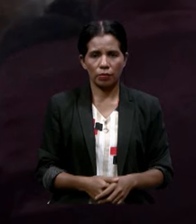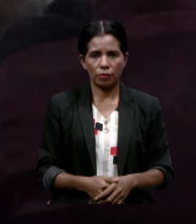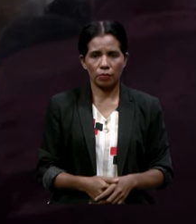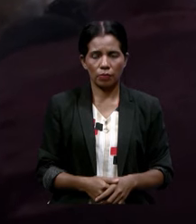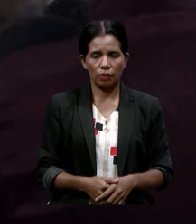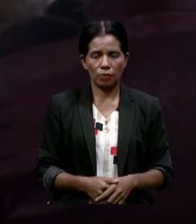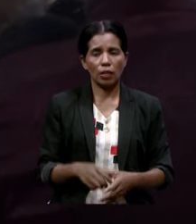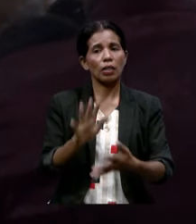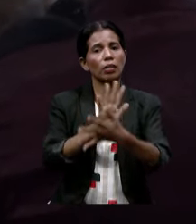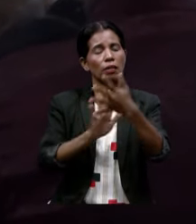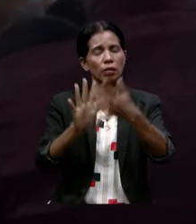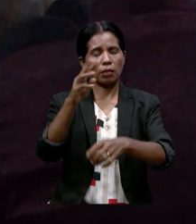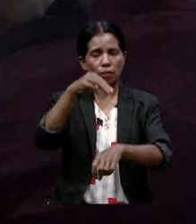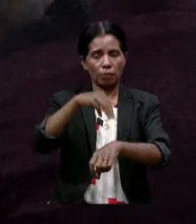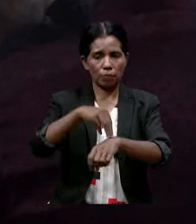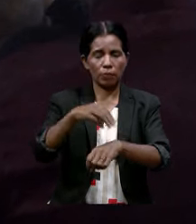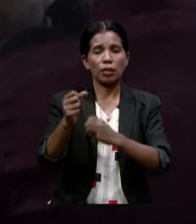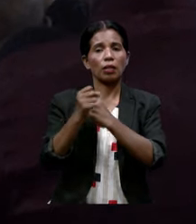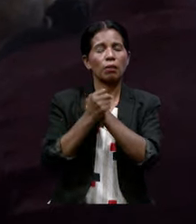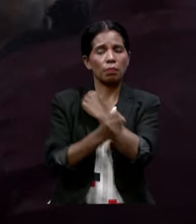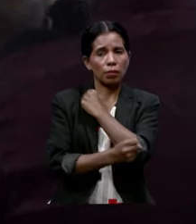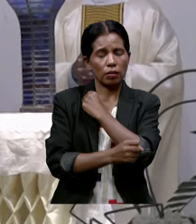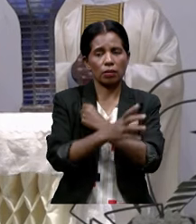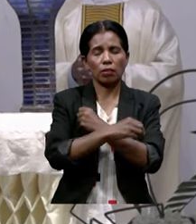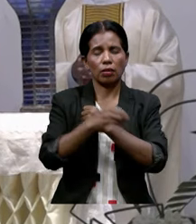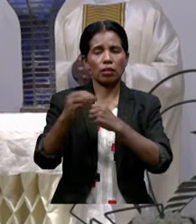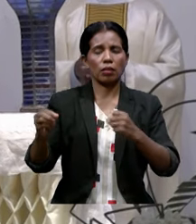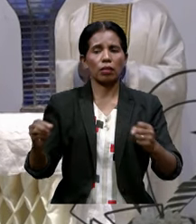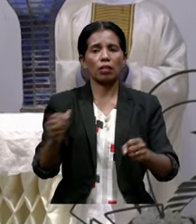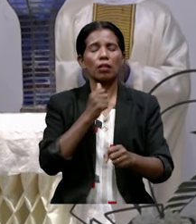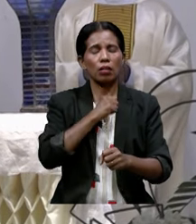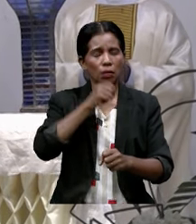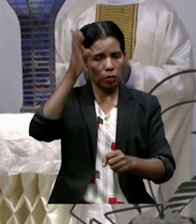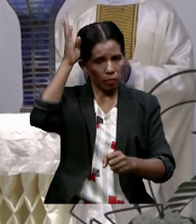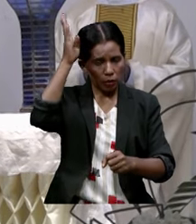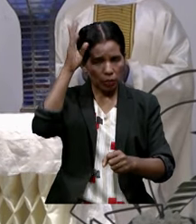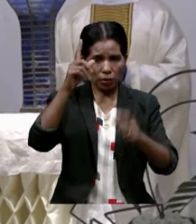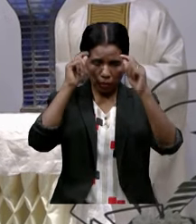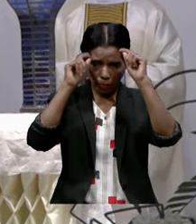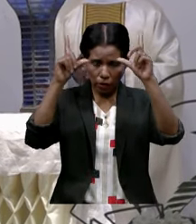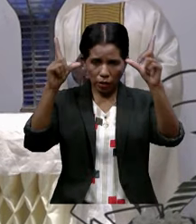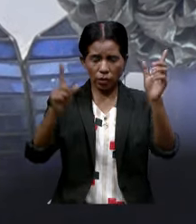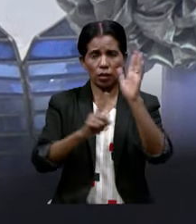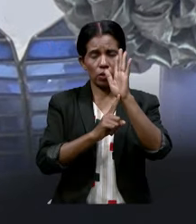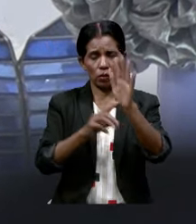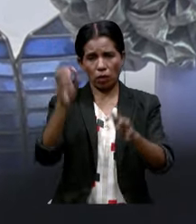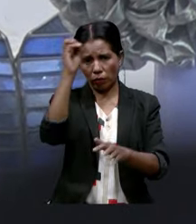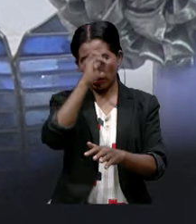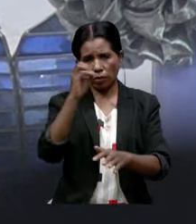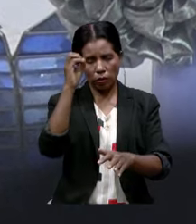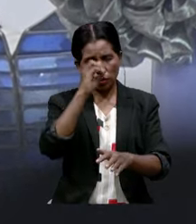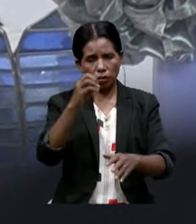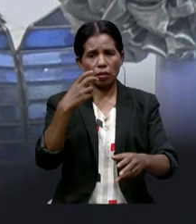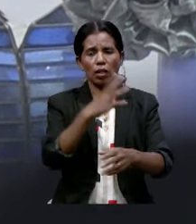E a celebração Missa Páscoa Domingo Ressurreição foi na Lesne, Conferência Episcopal Timorense, ratonha observação crítico da